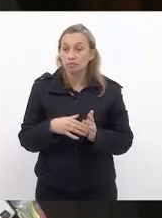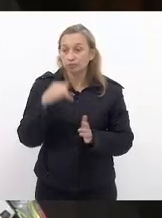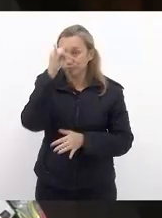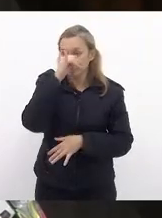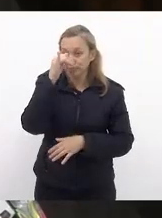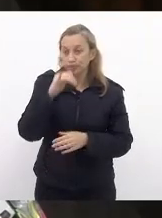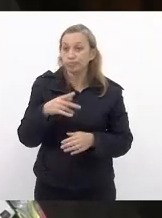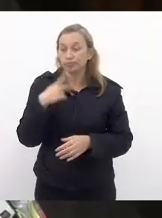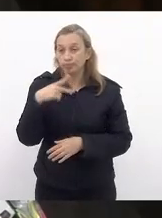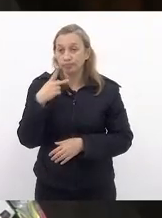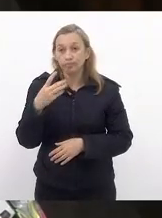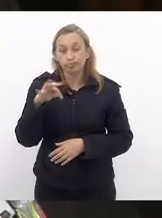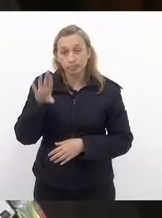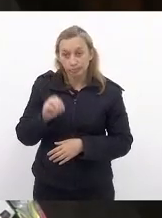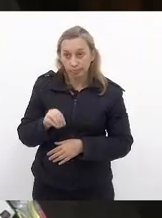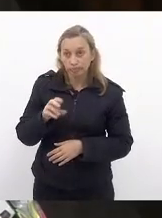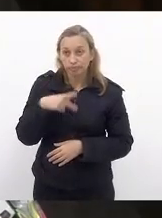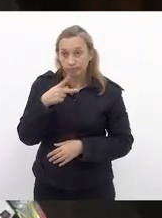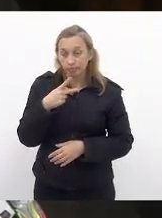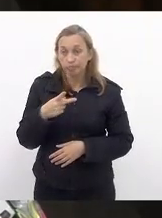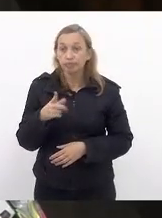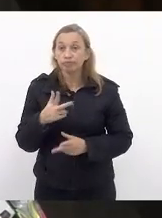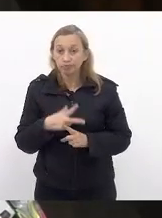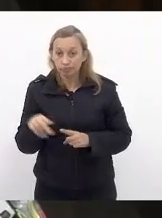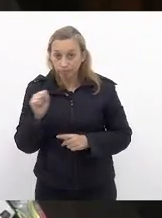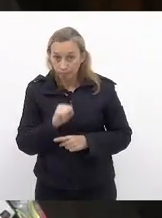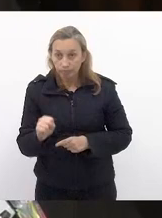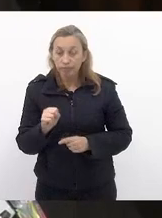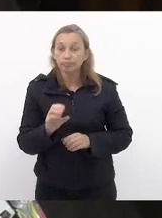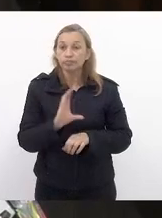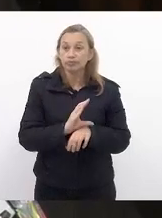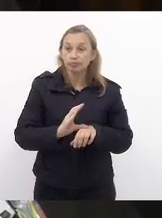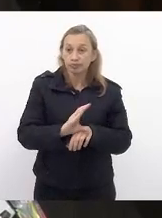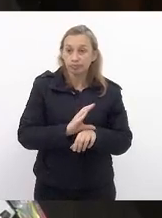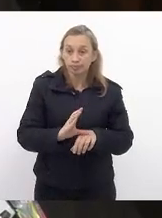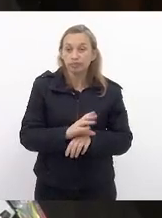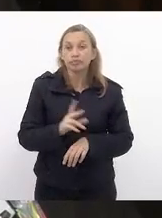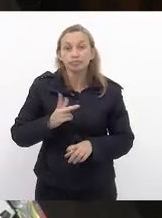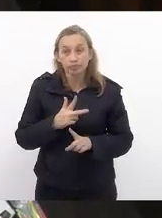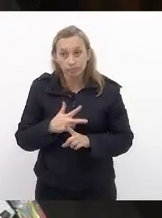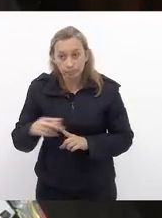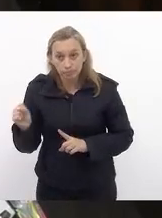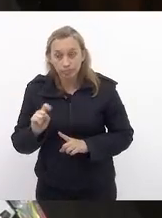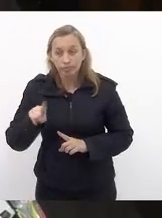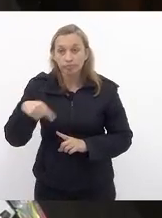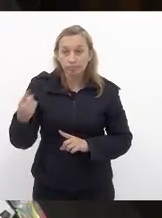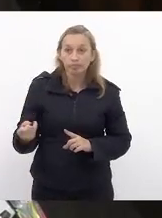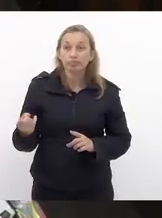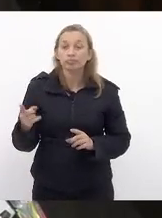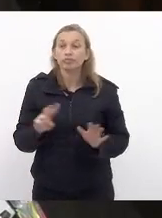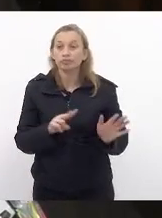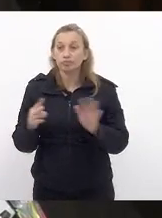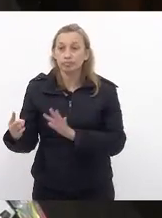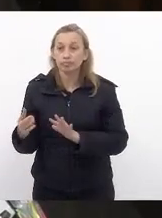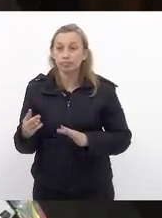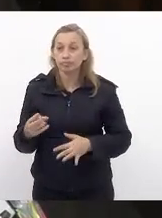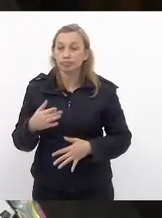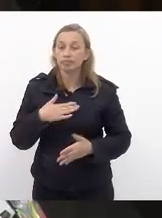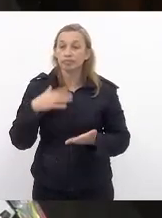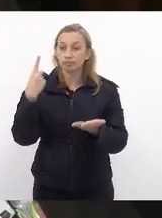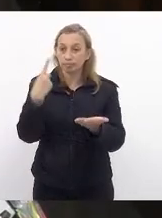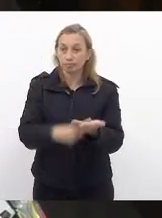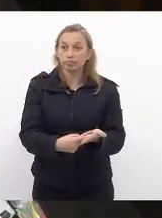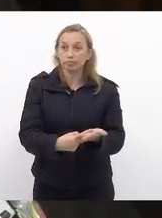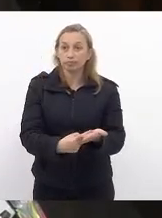como bem disse o deputado Gualberto nós vencemos acostumou nalidade venceremos na próxima semana fica aqui o meu